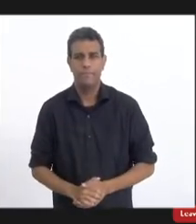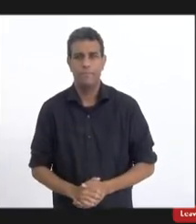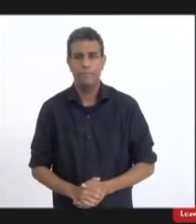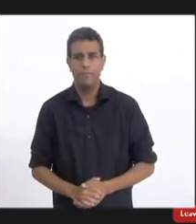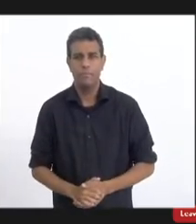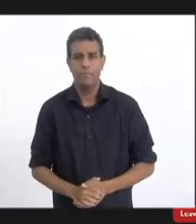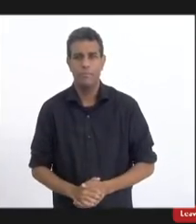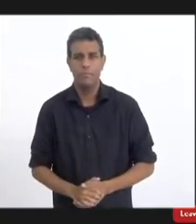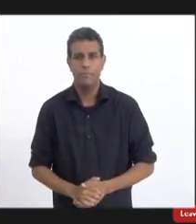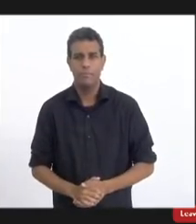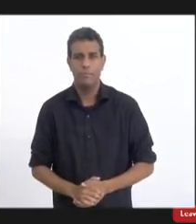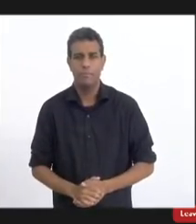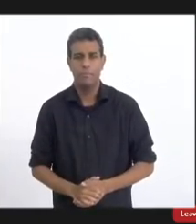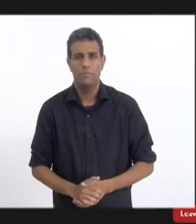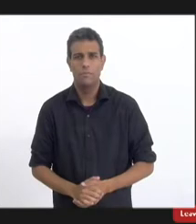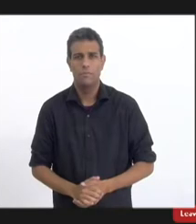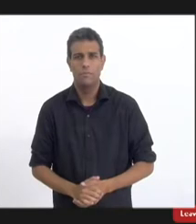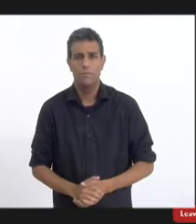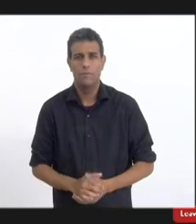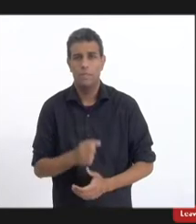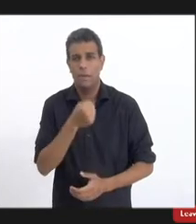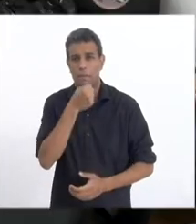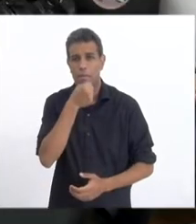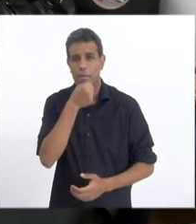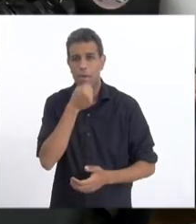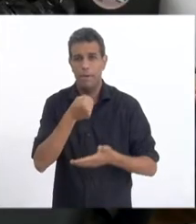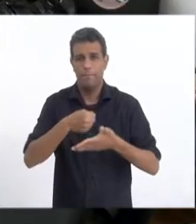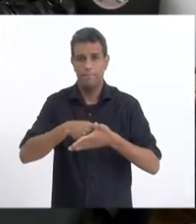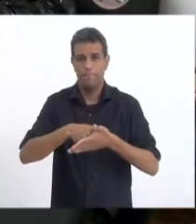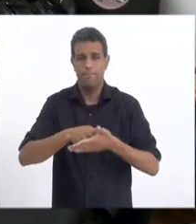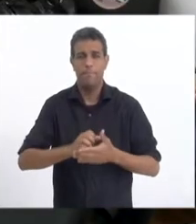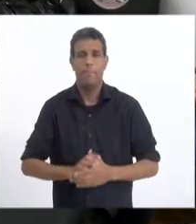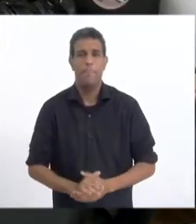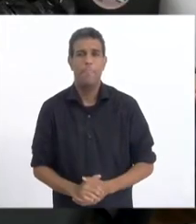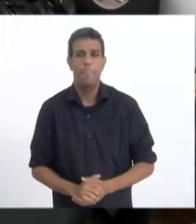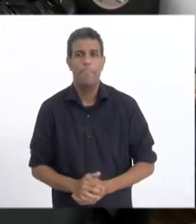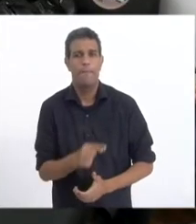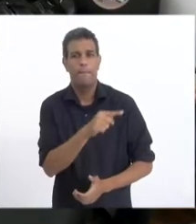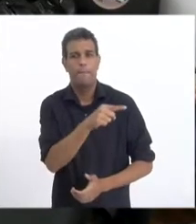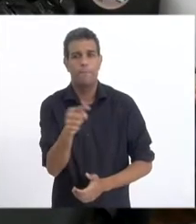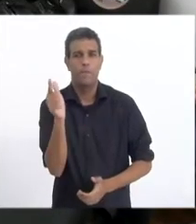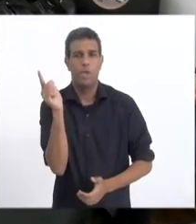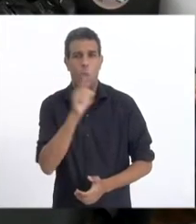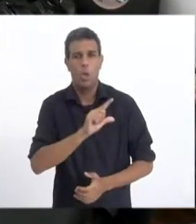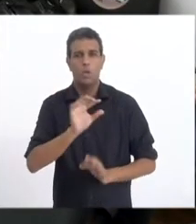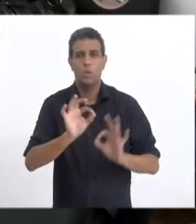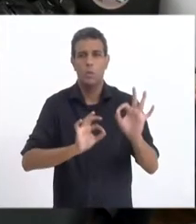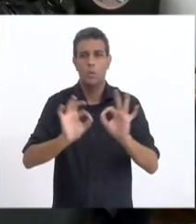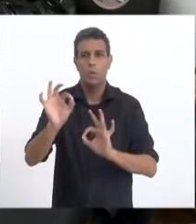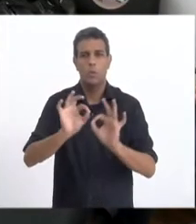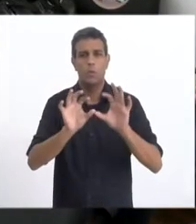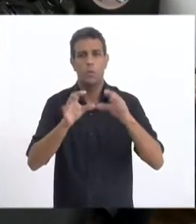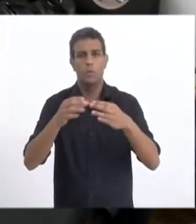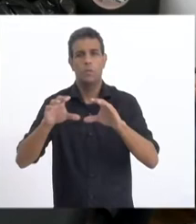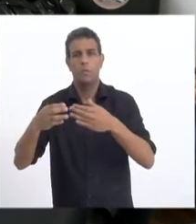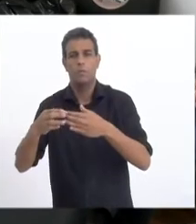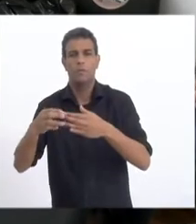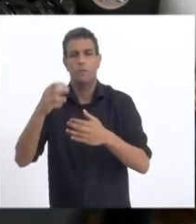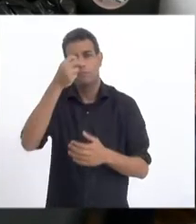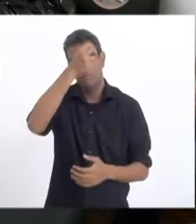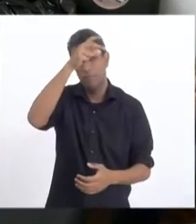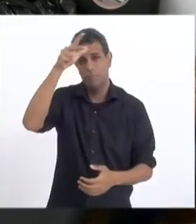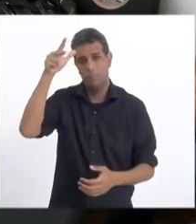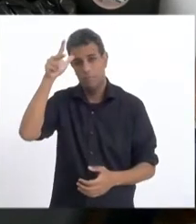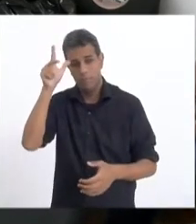baixo? Só viu o microfone. Para poder atuar com questões de projetos municipais